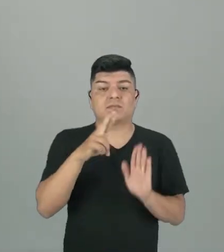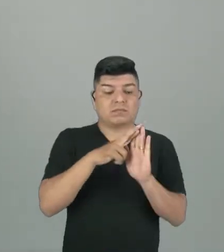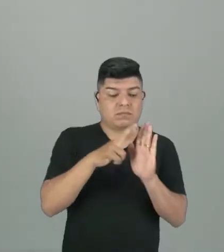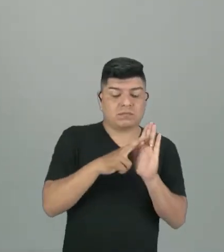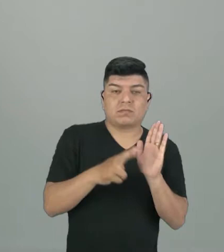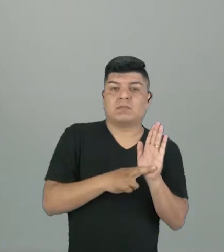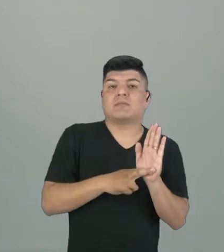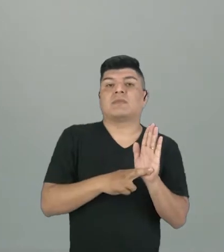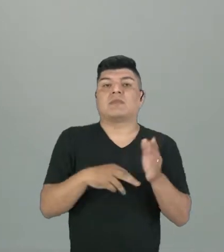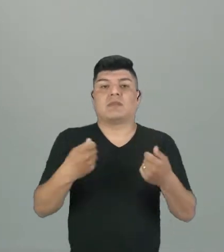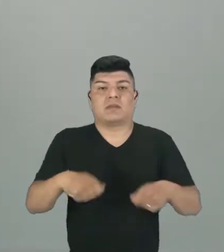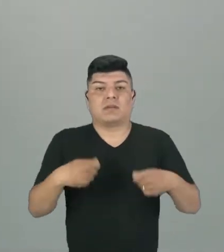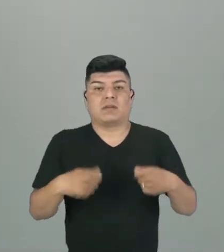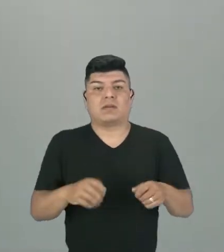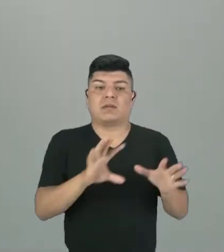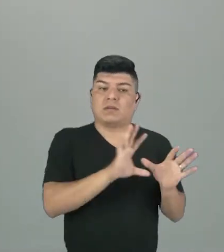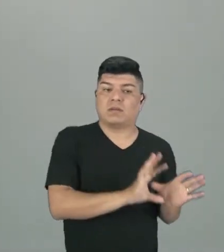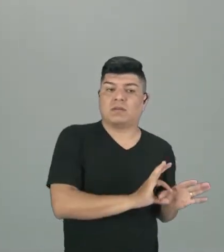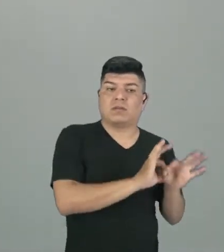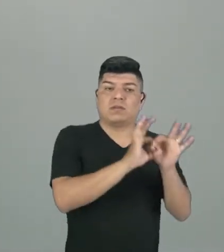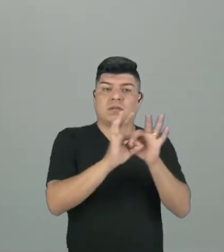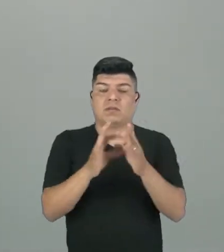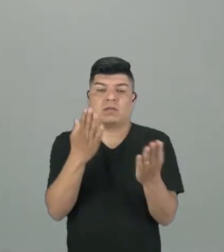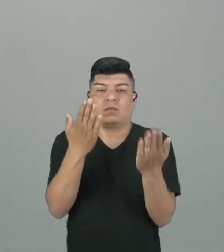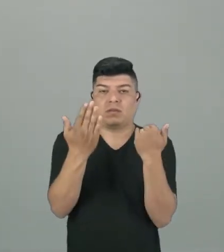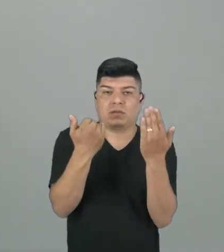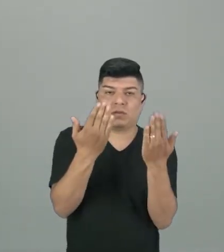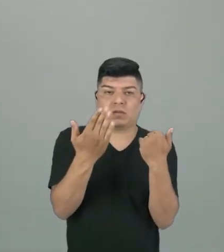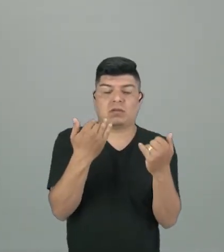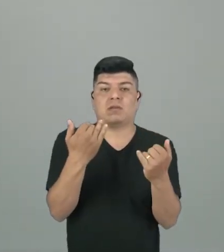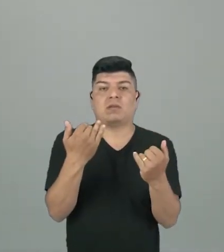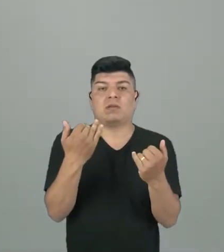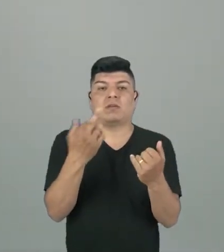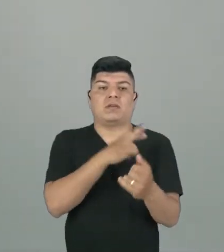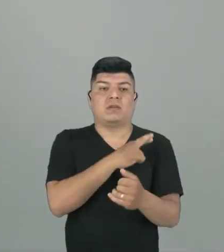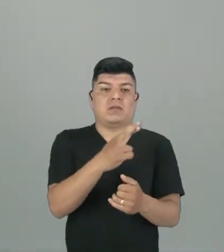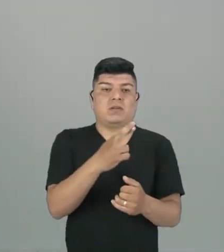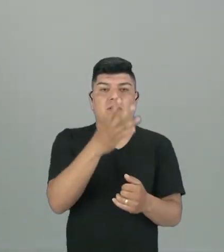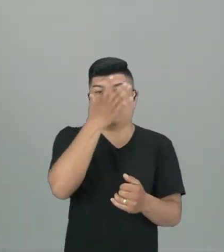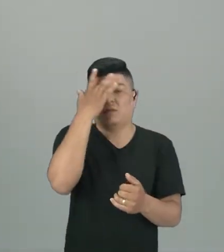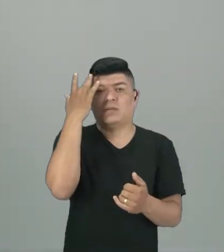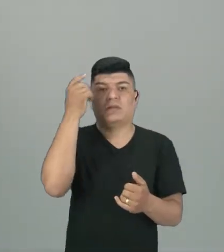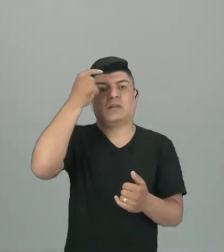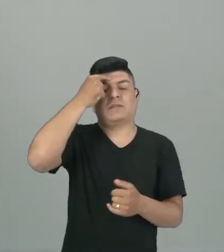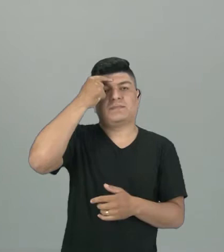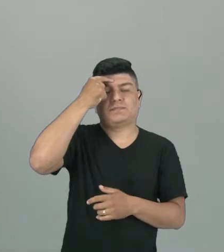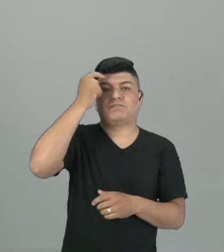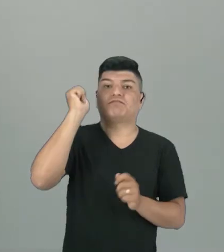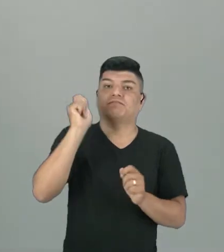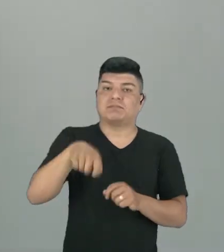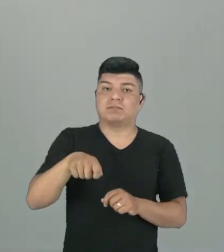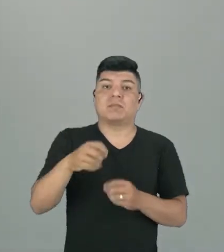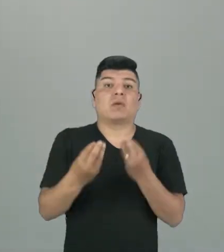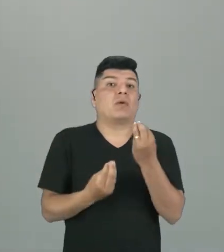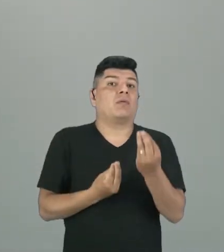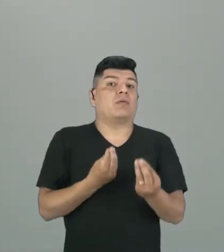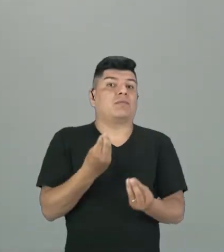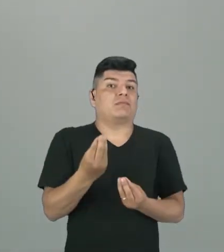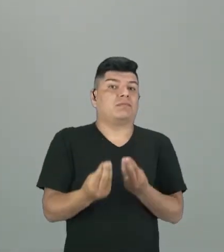princípios, é fundamental o contexto do diálogo interreligioso para que as religiões possam pensar de que forma,